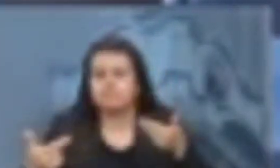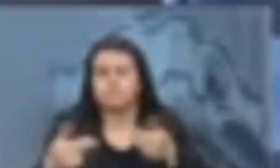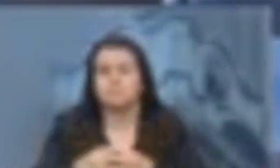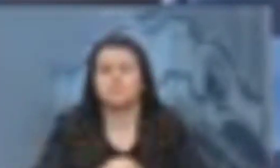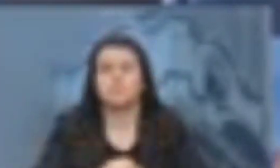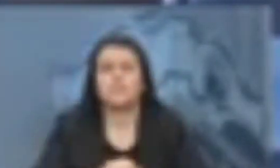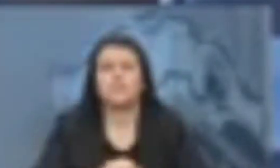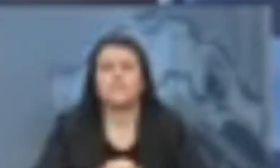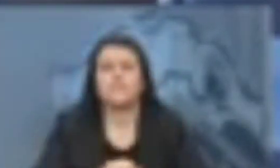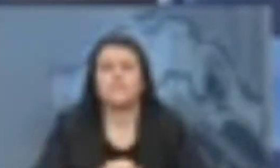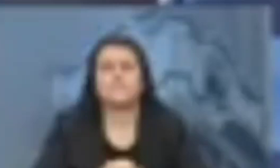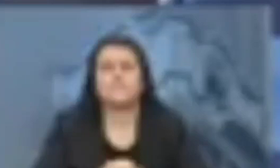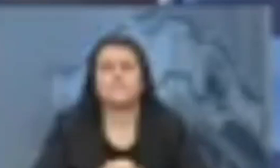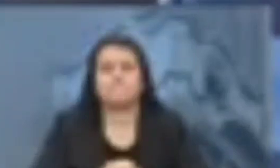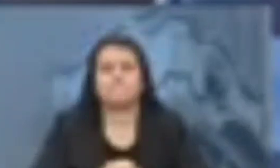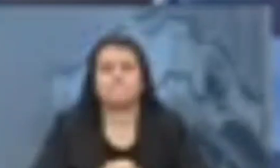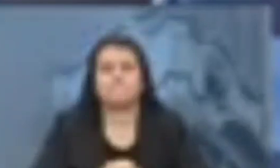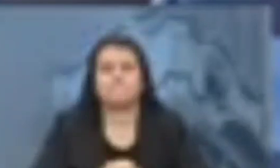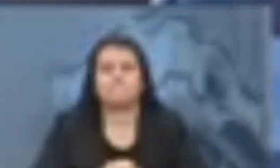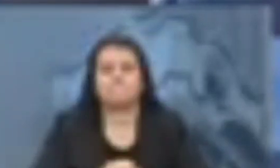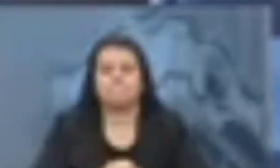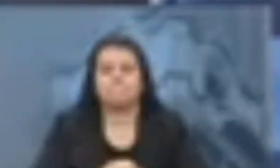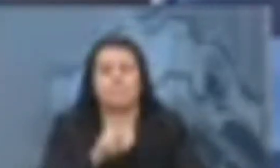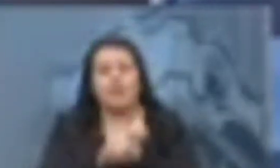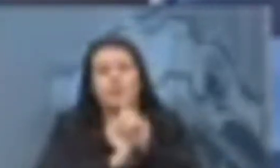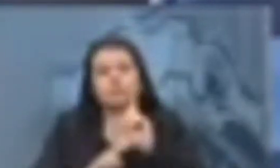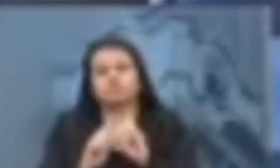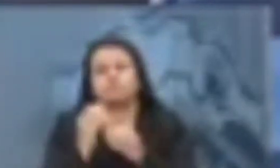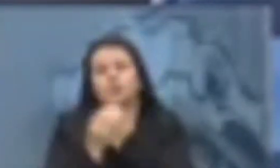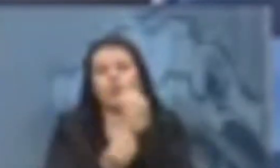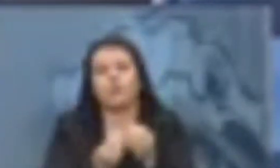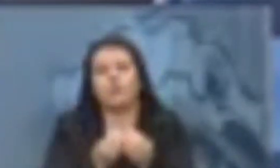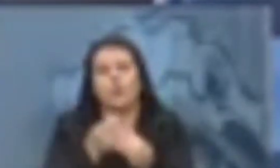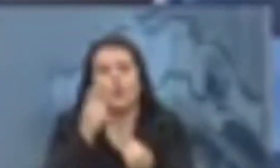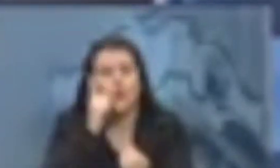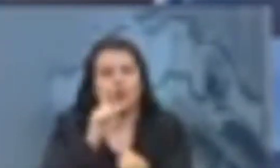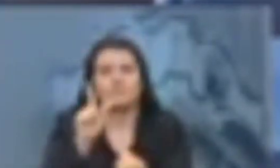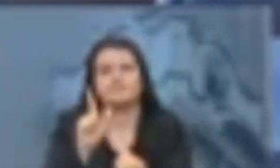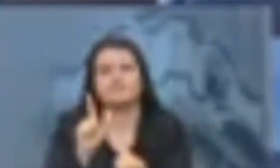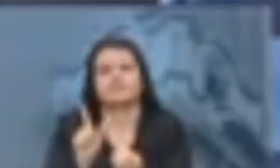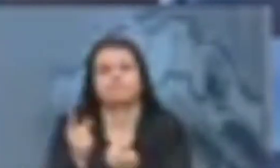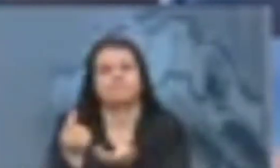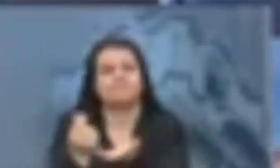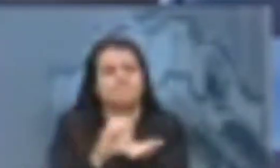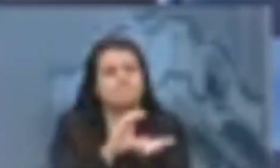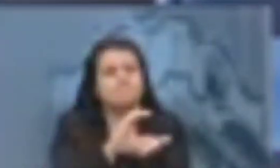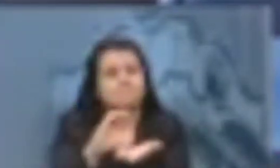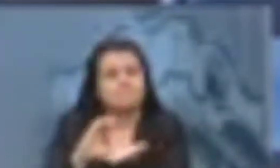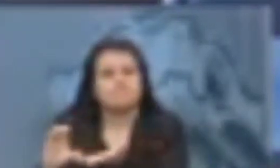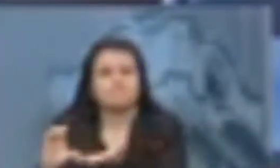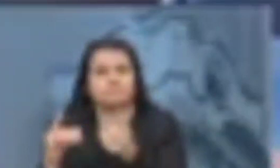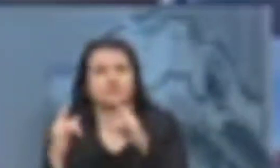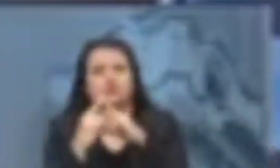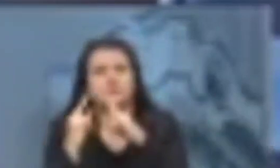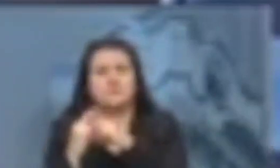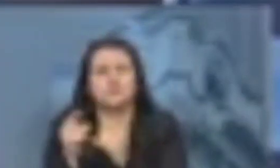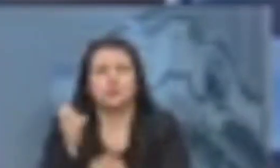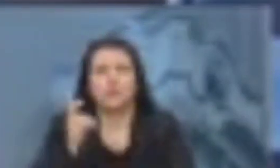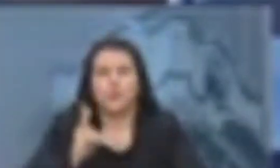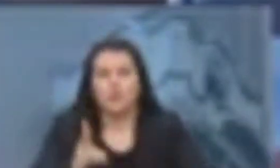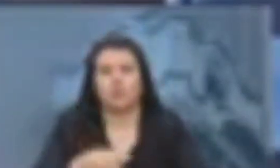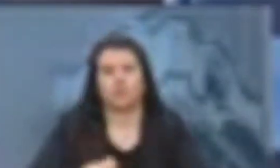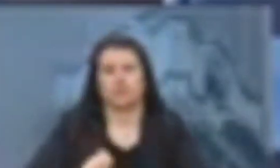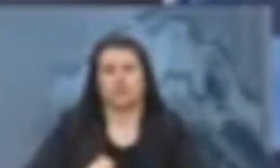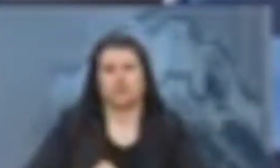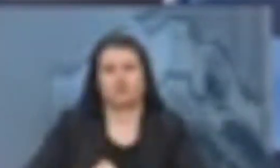digamos, fontes de recursos, inclusive, para essas entidades, para elas continuarem agindo, continuarem existindo,